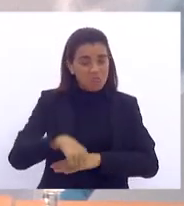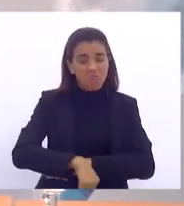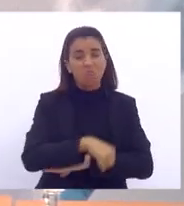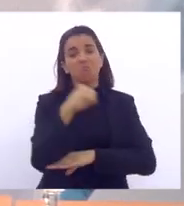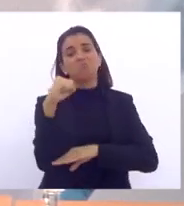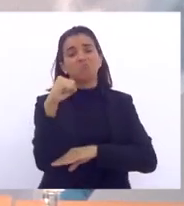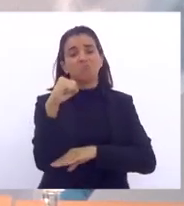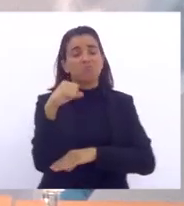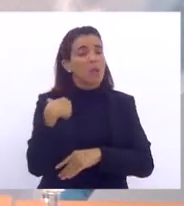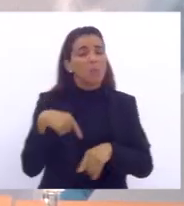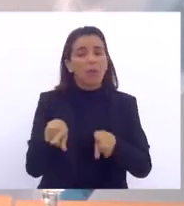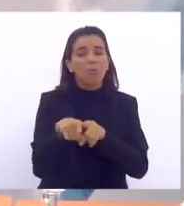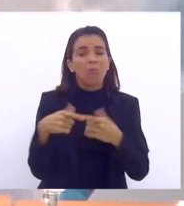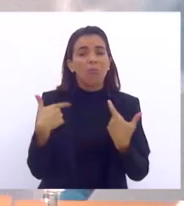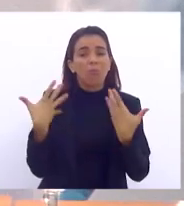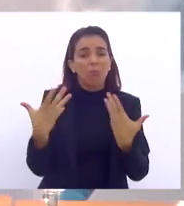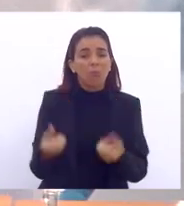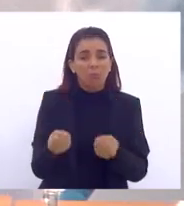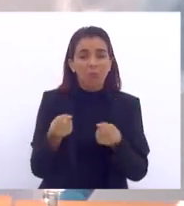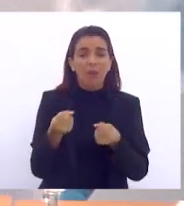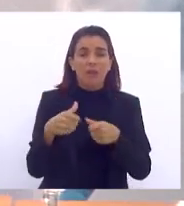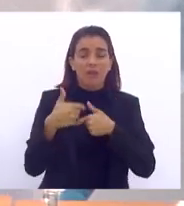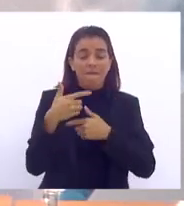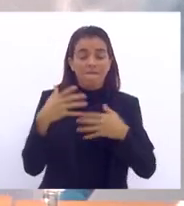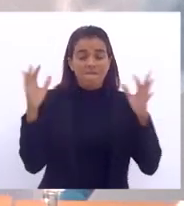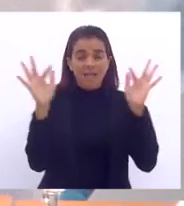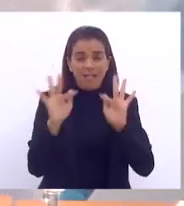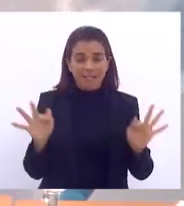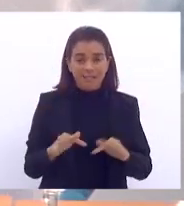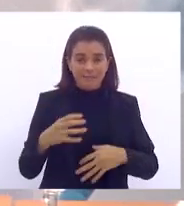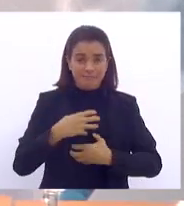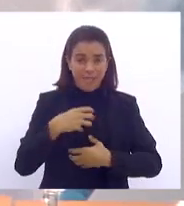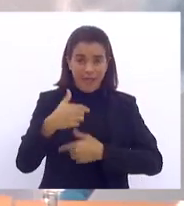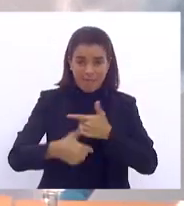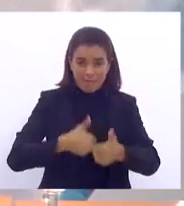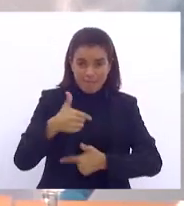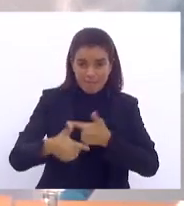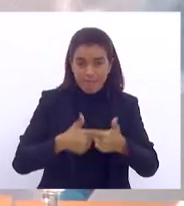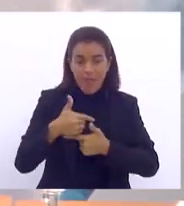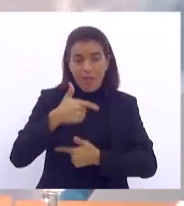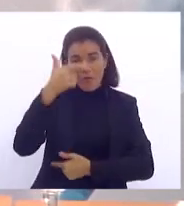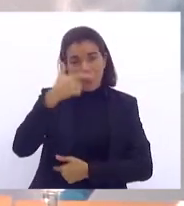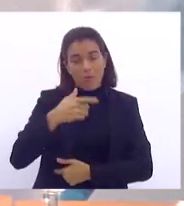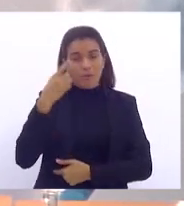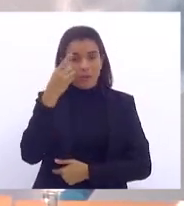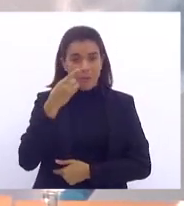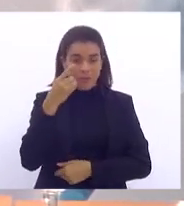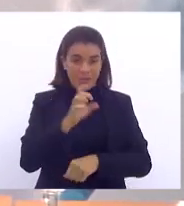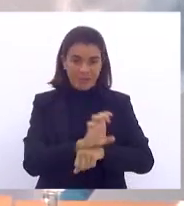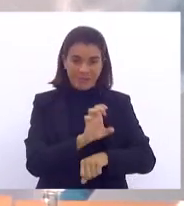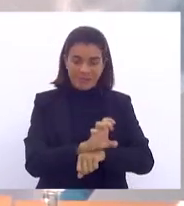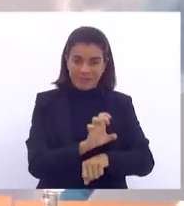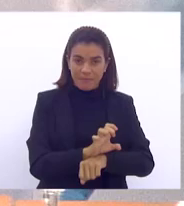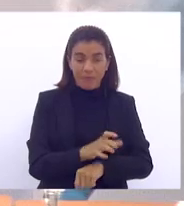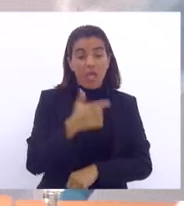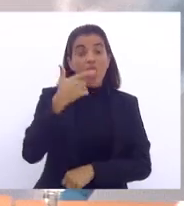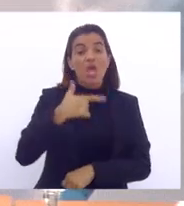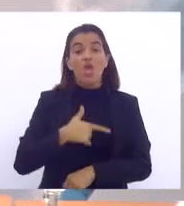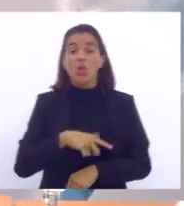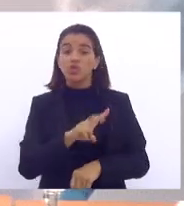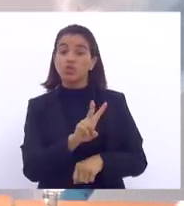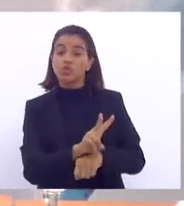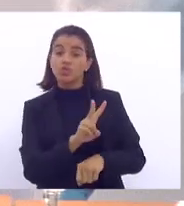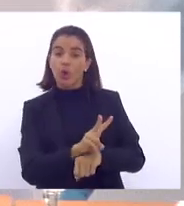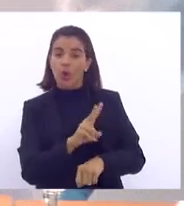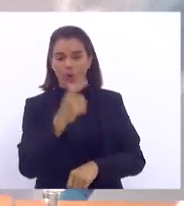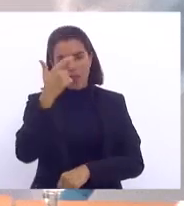vontade e feliz de estar exercendo o meu mandato como deputado estadual sempre falo isso eu estou eu não sou eu